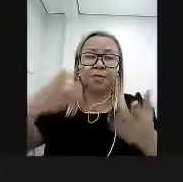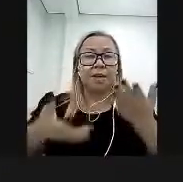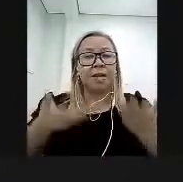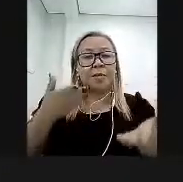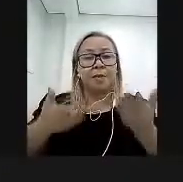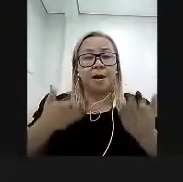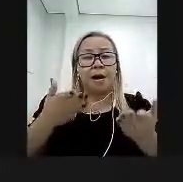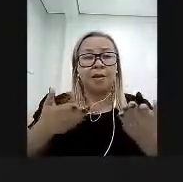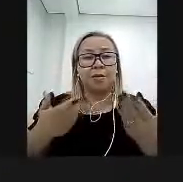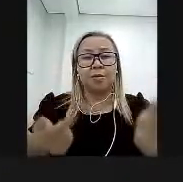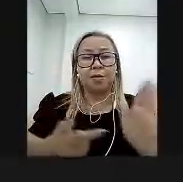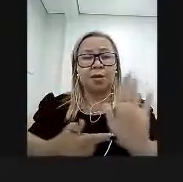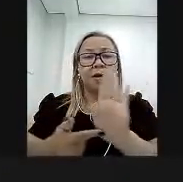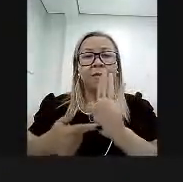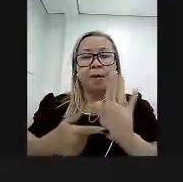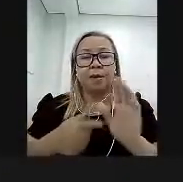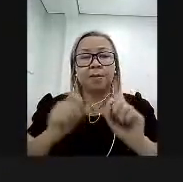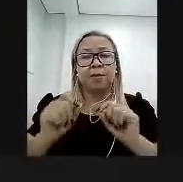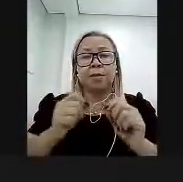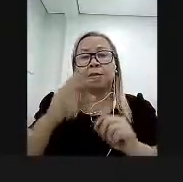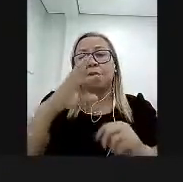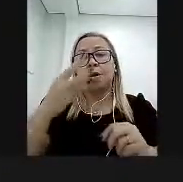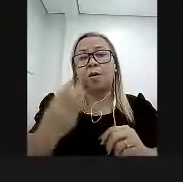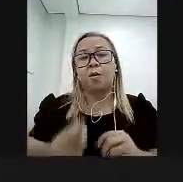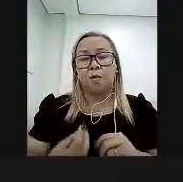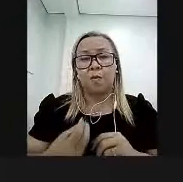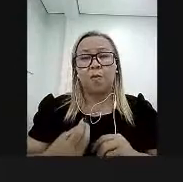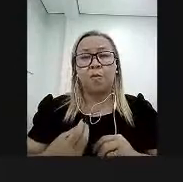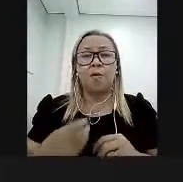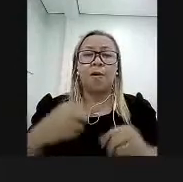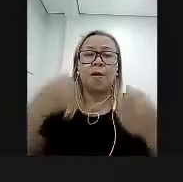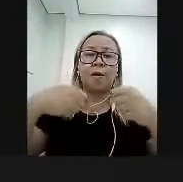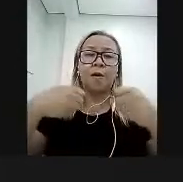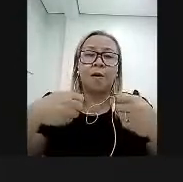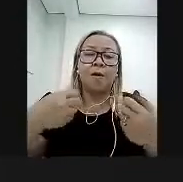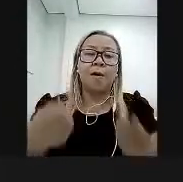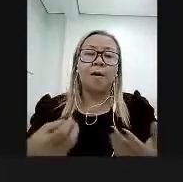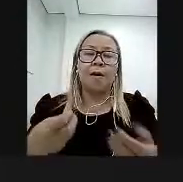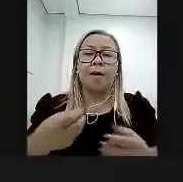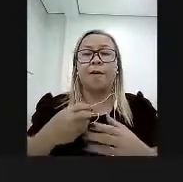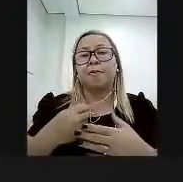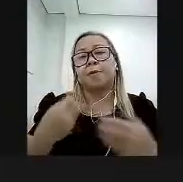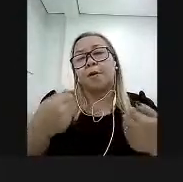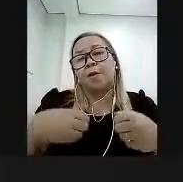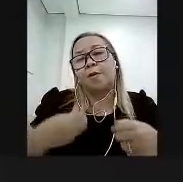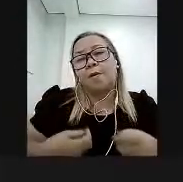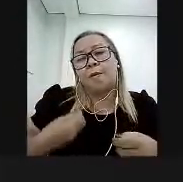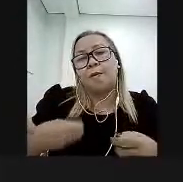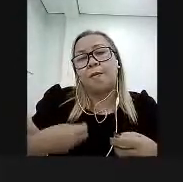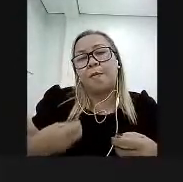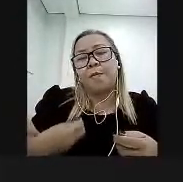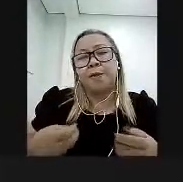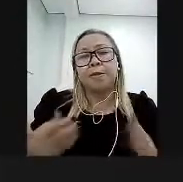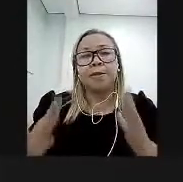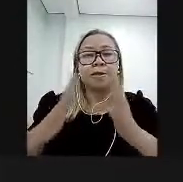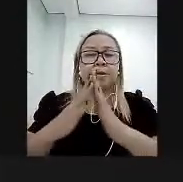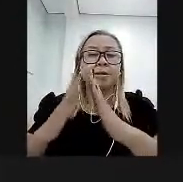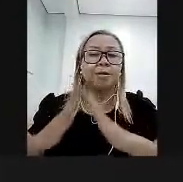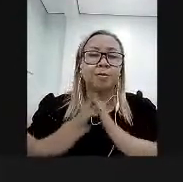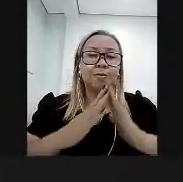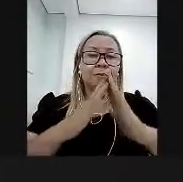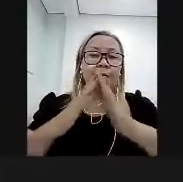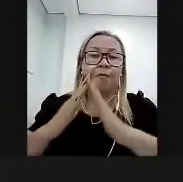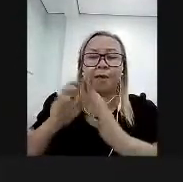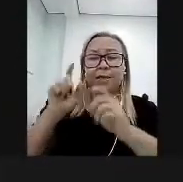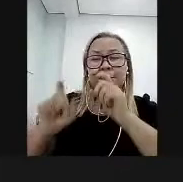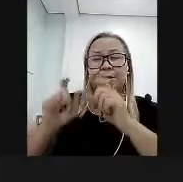cunho social, porque a gente percebe a presença dos seus vizinhos, dos seus parceiros, né, quem está do teu lado, mesmo conhecendo ou não.